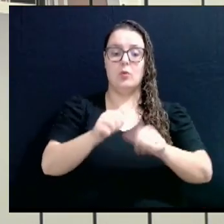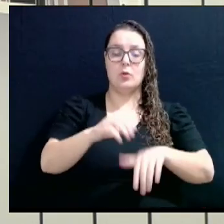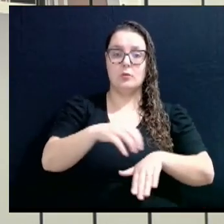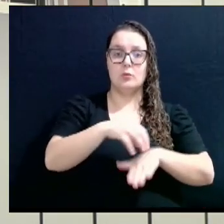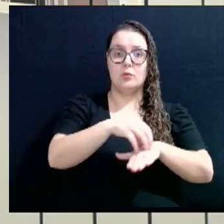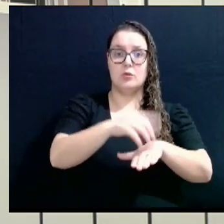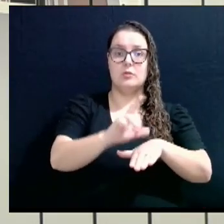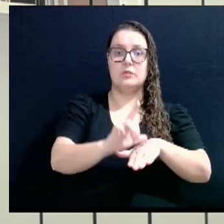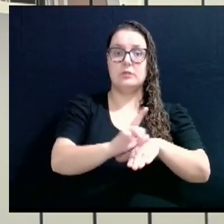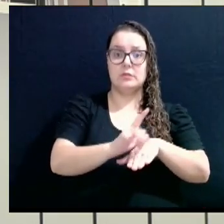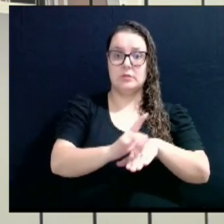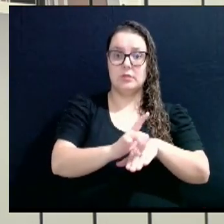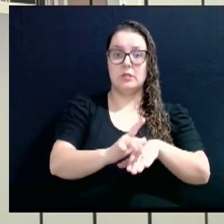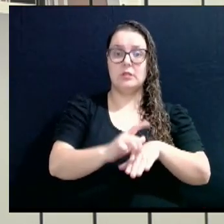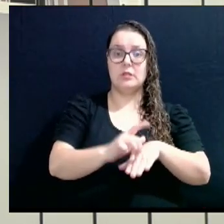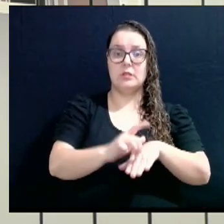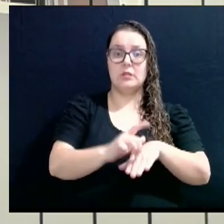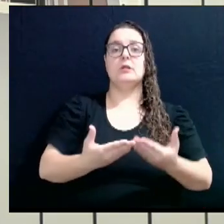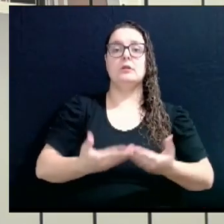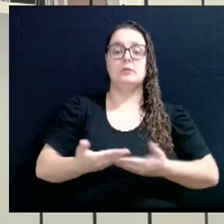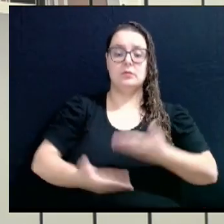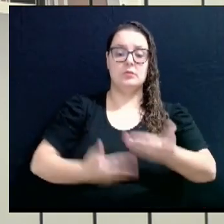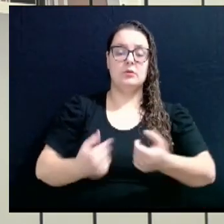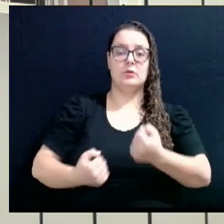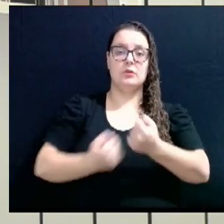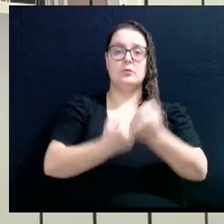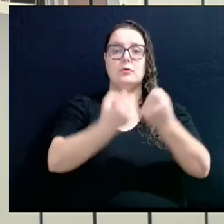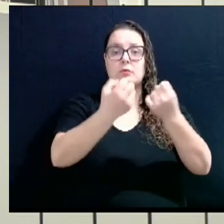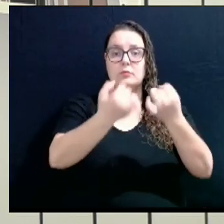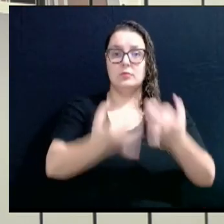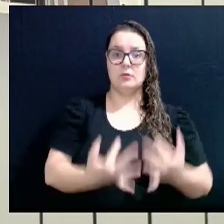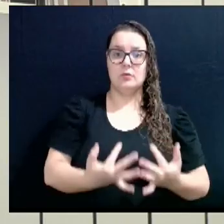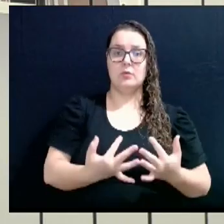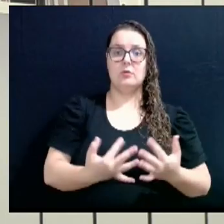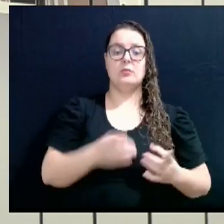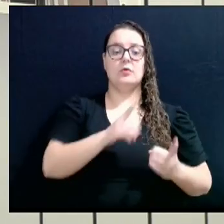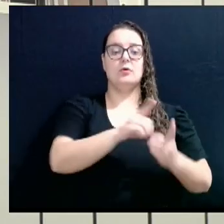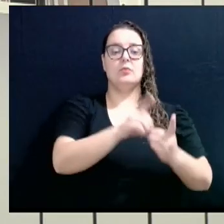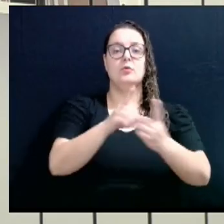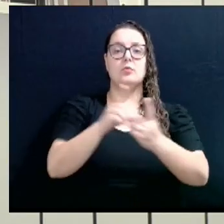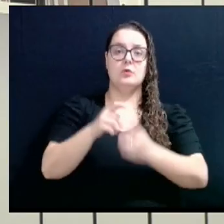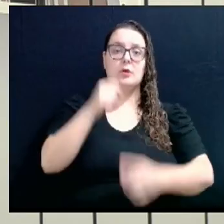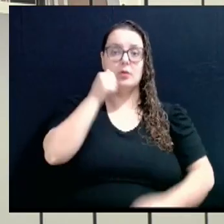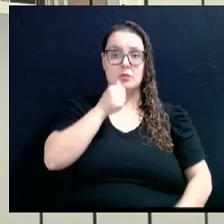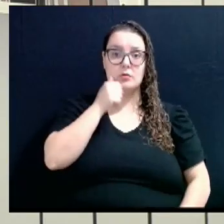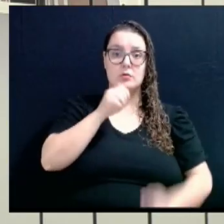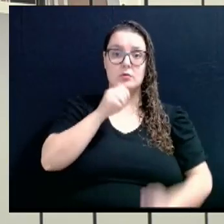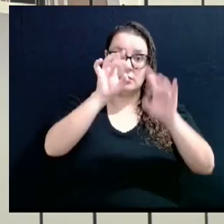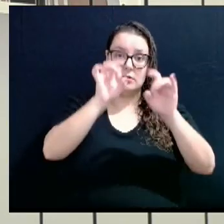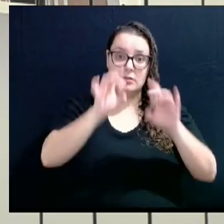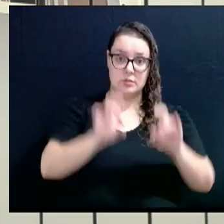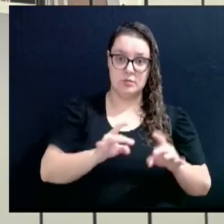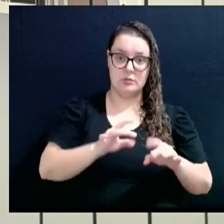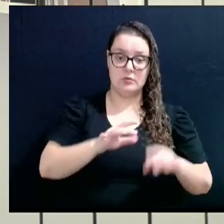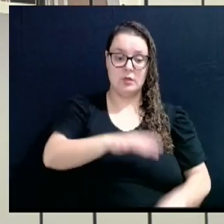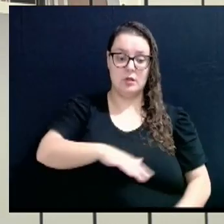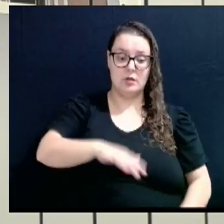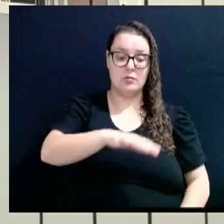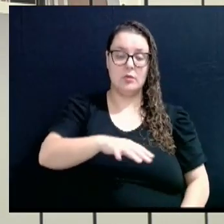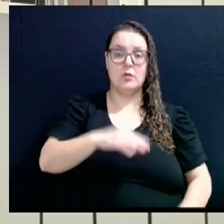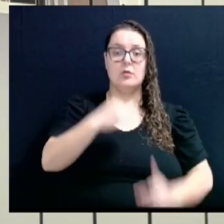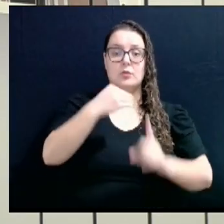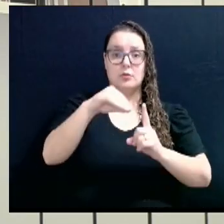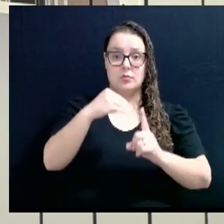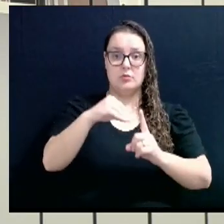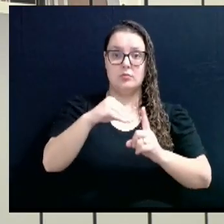leva serviços de apoio, orientação e atendimento às mulheres, especialmente em áreas vulneráveis e com